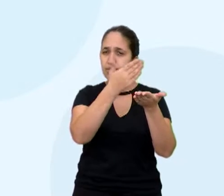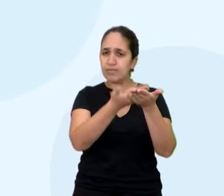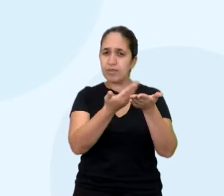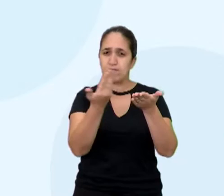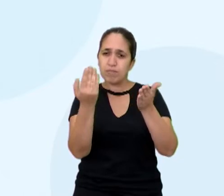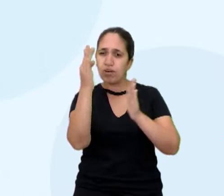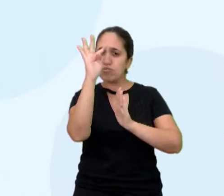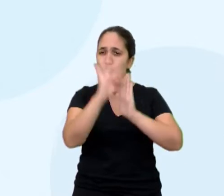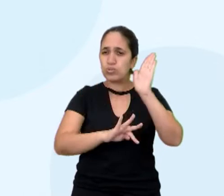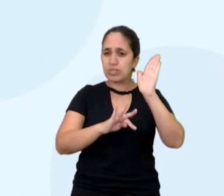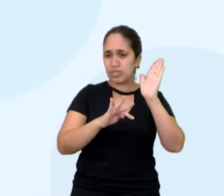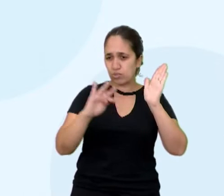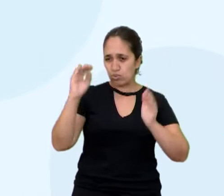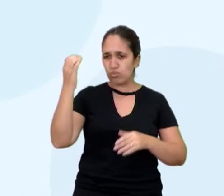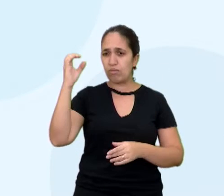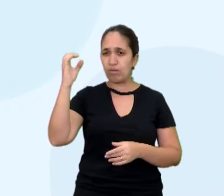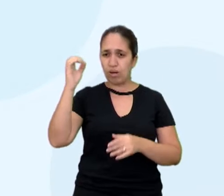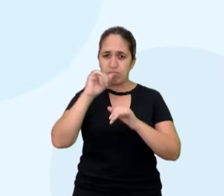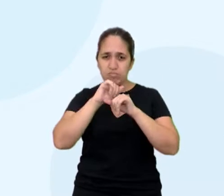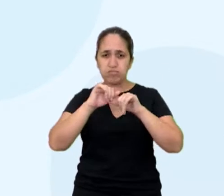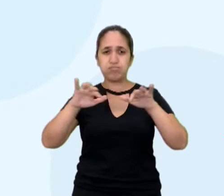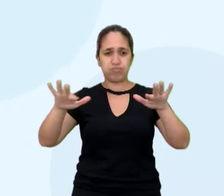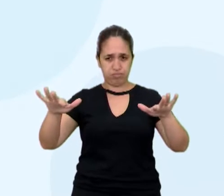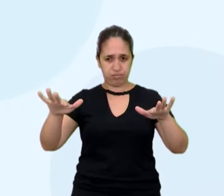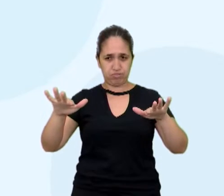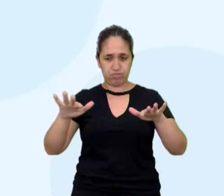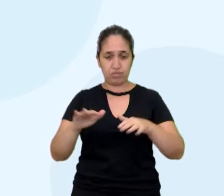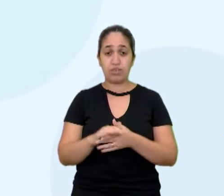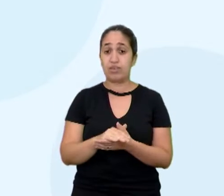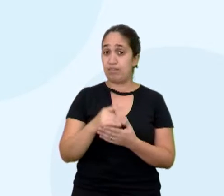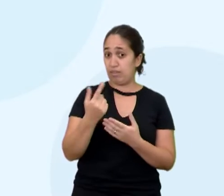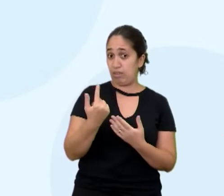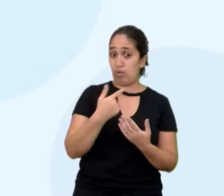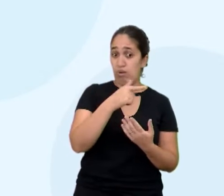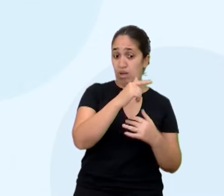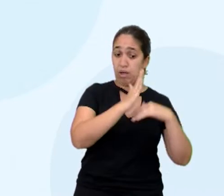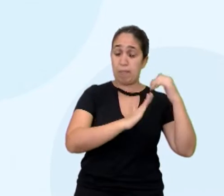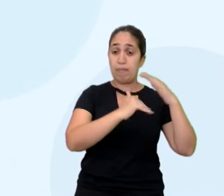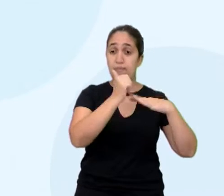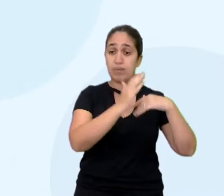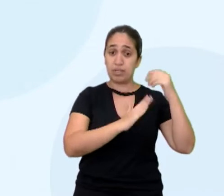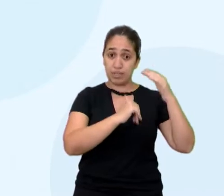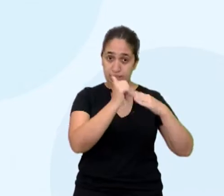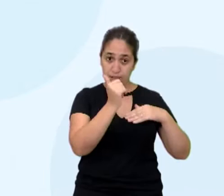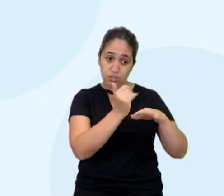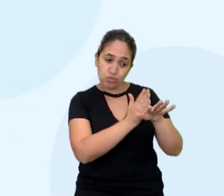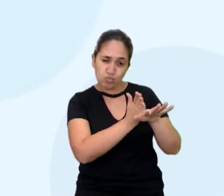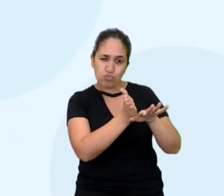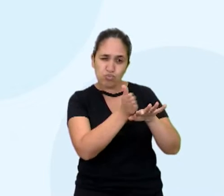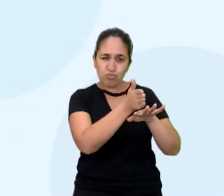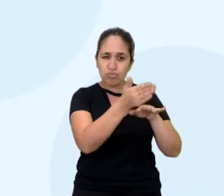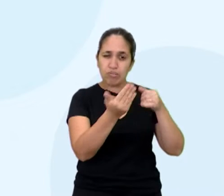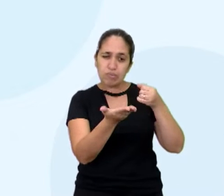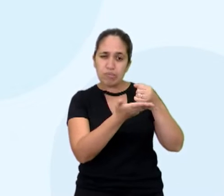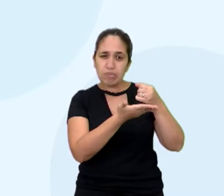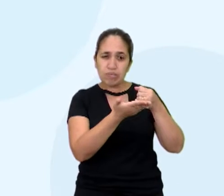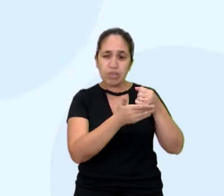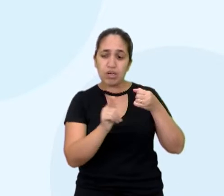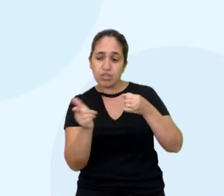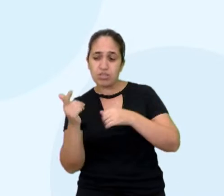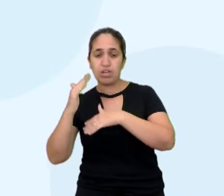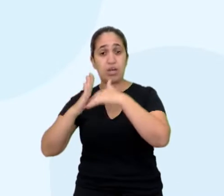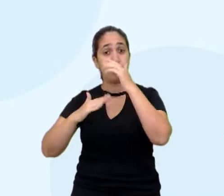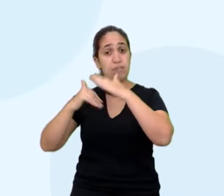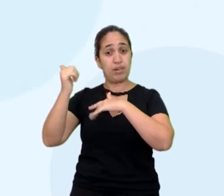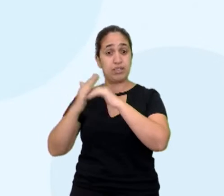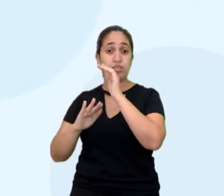divulgação científica. Então, olha só, a gente vai trabalhar então tanto habilidades do eixo estruturante quanto habilidades